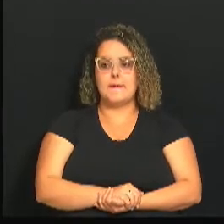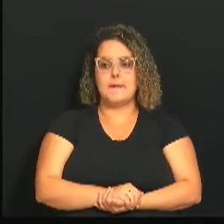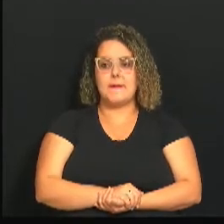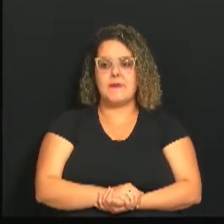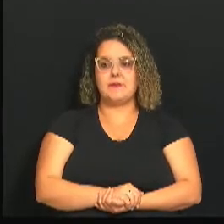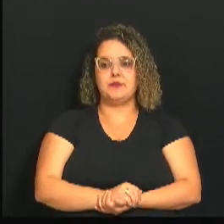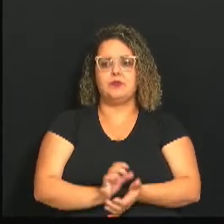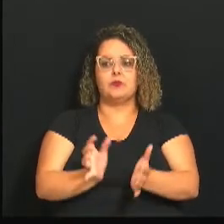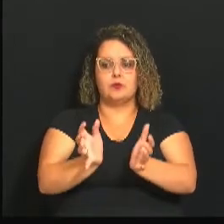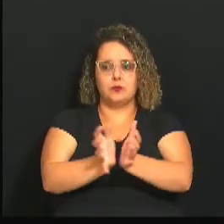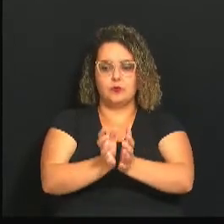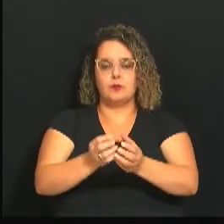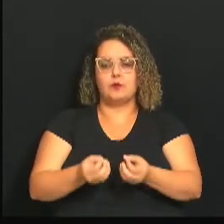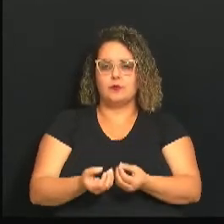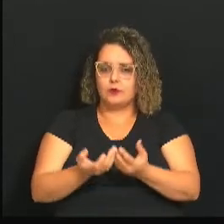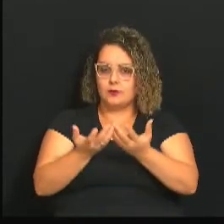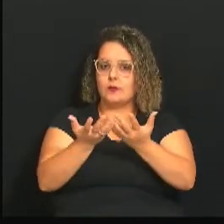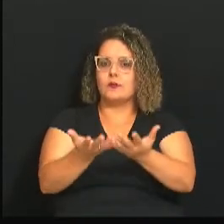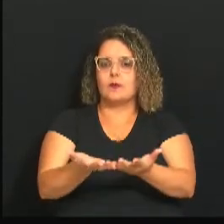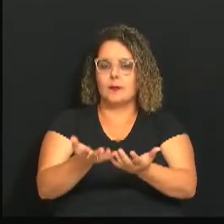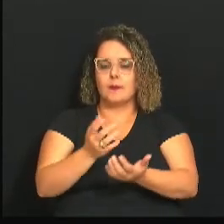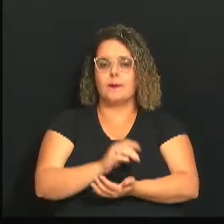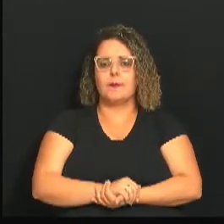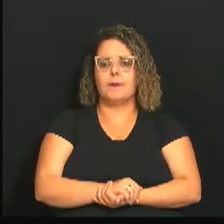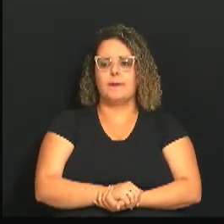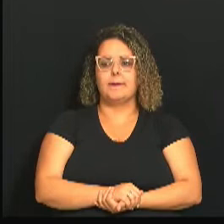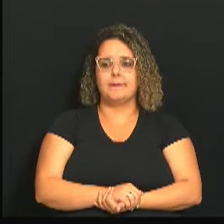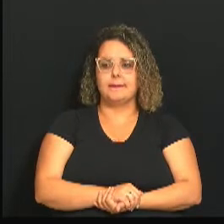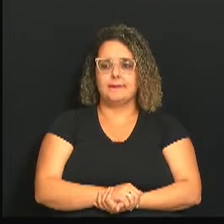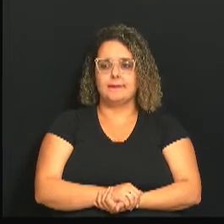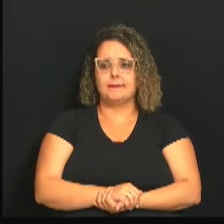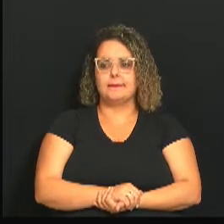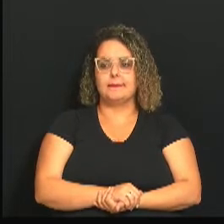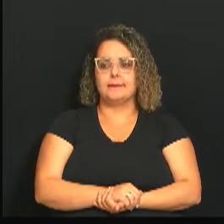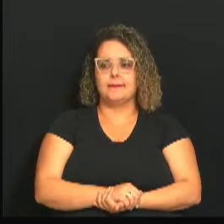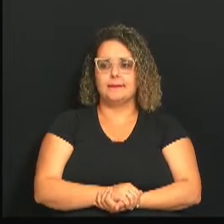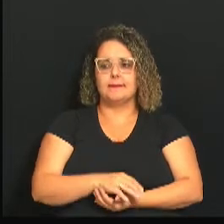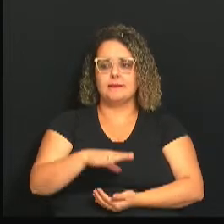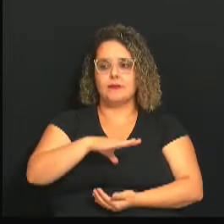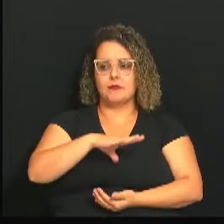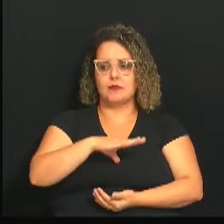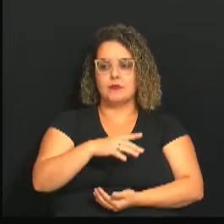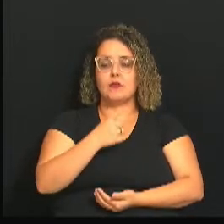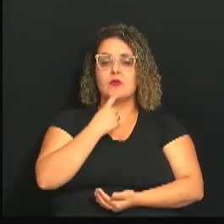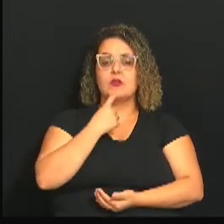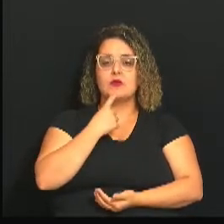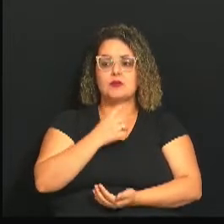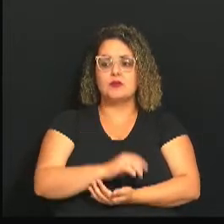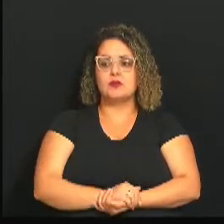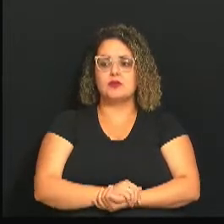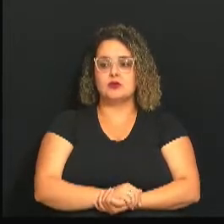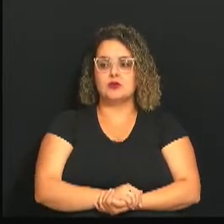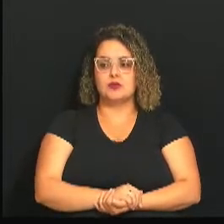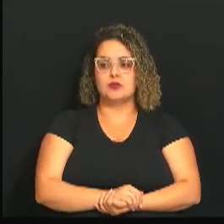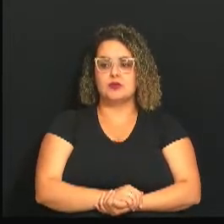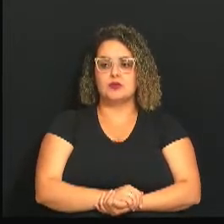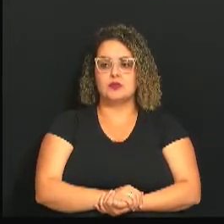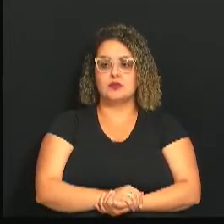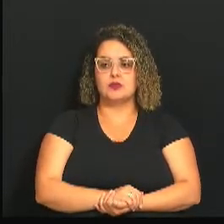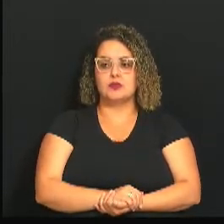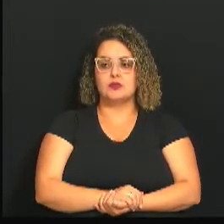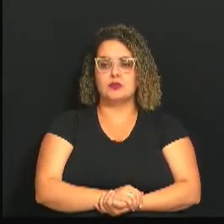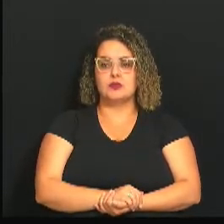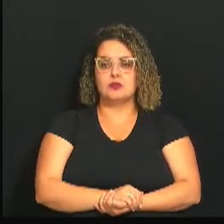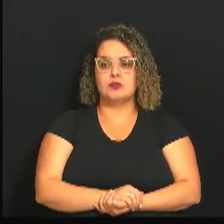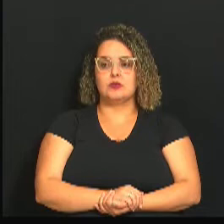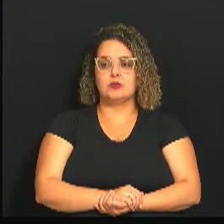uma contribuição ao município a partir dos elementos que estão nos